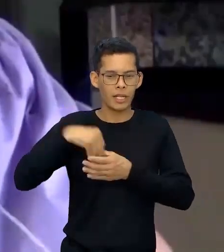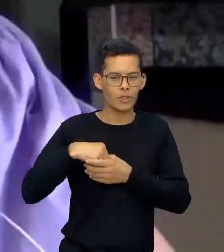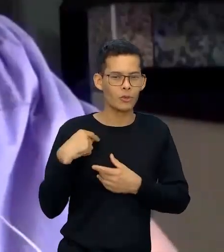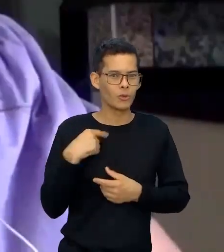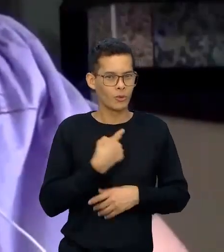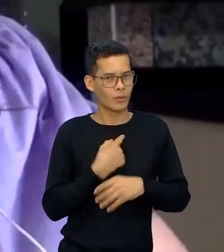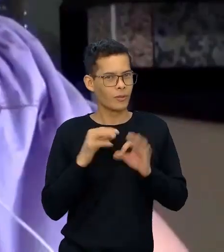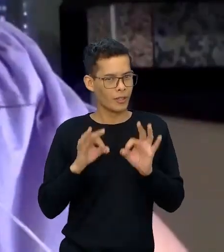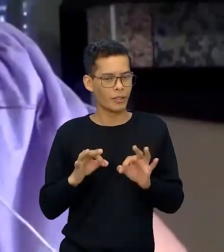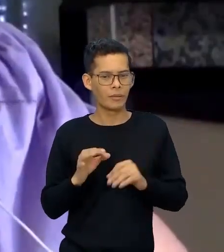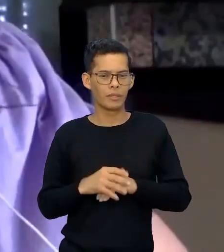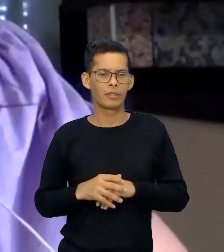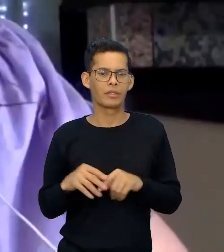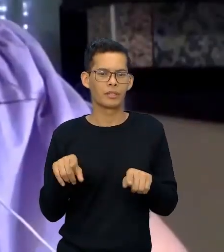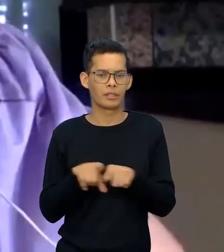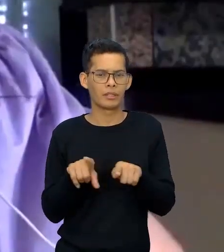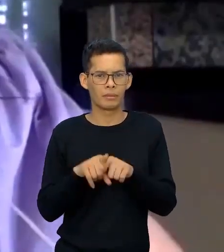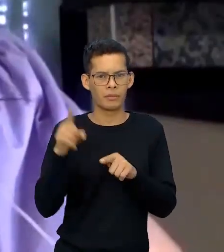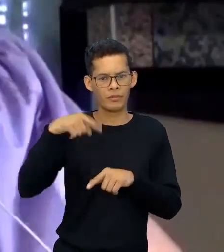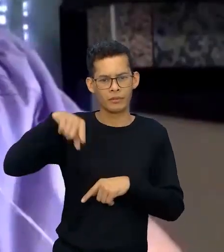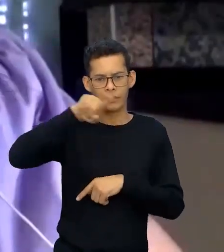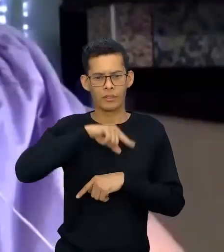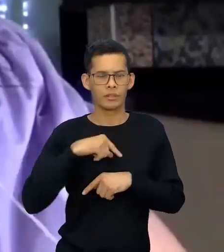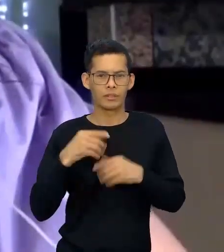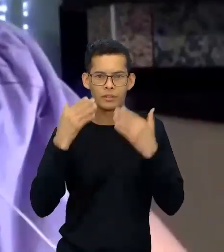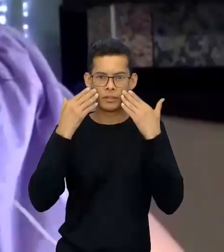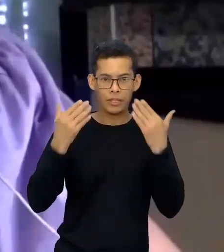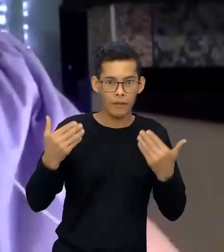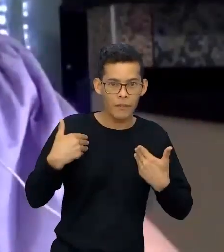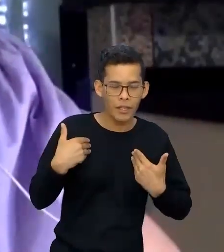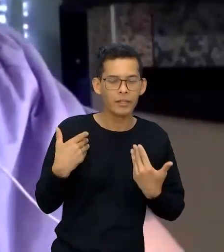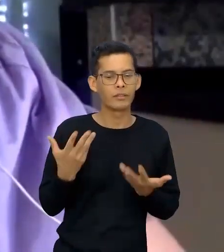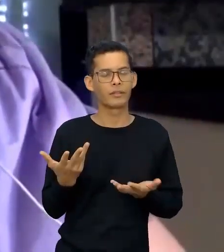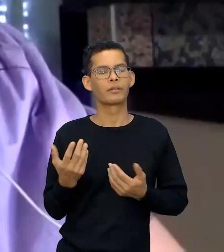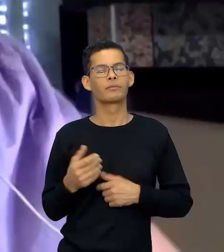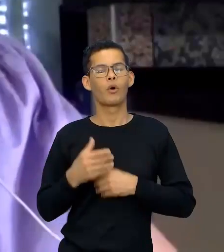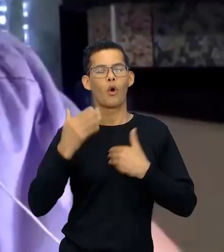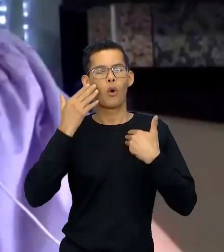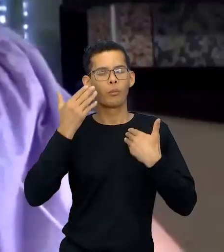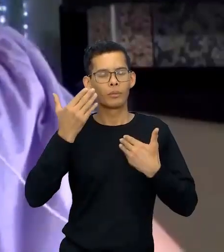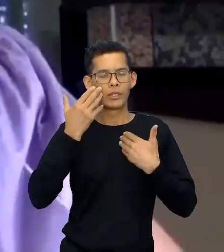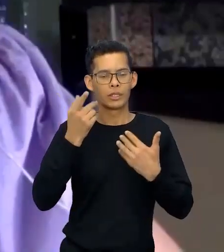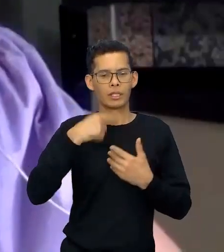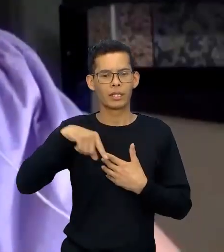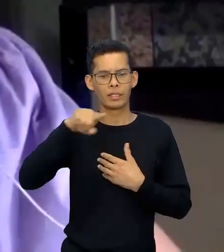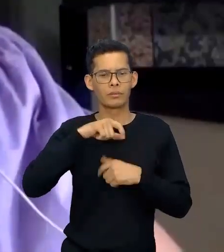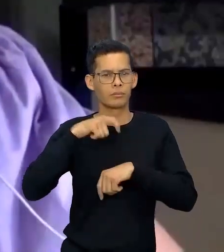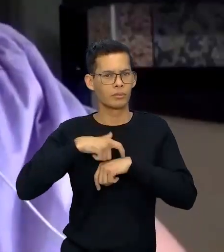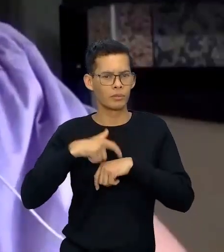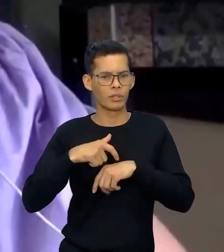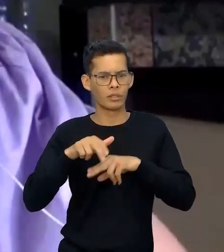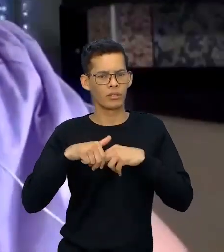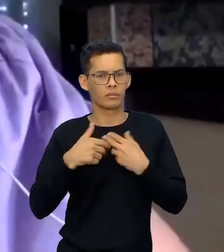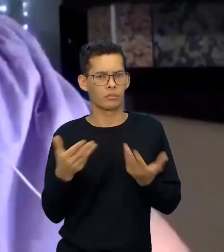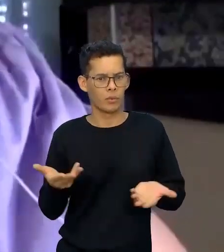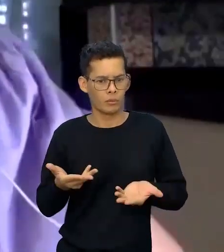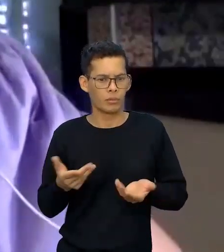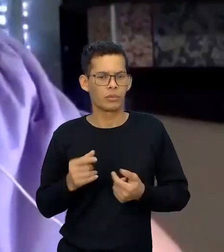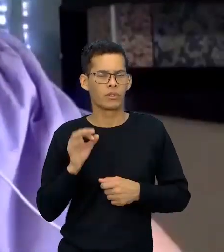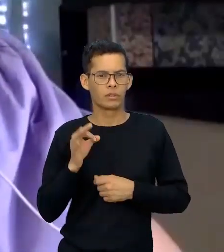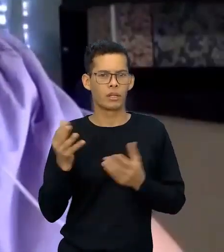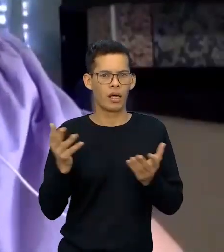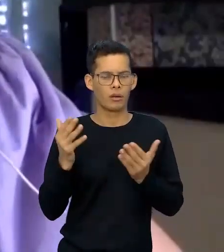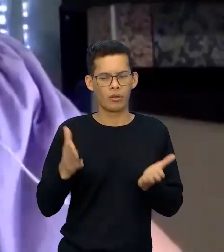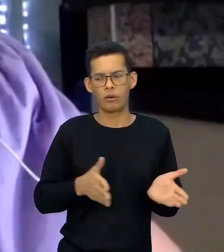carinha de todos vocês aí do outro lado da tela, né? Então, muito obrigada por esse momento. Eu